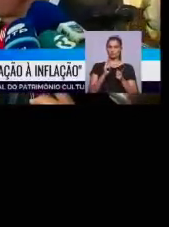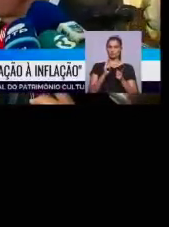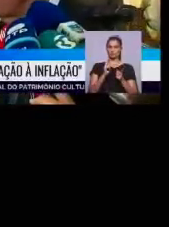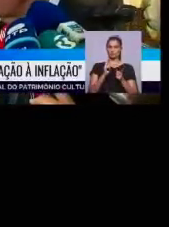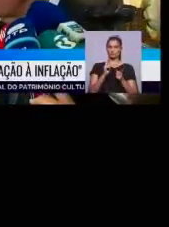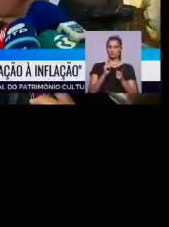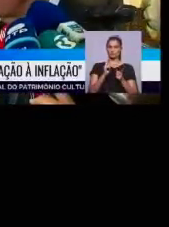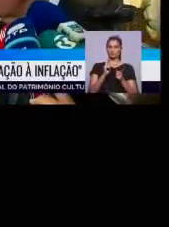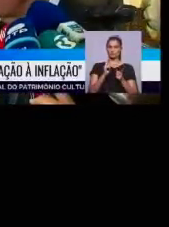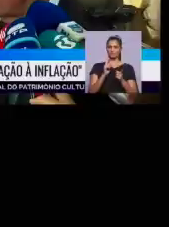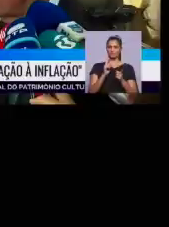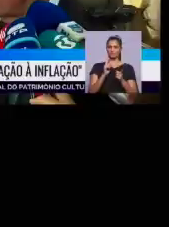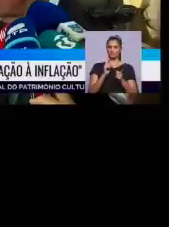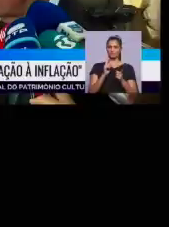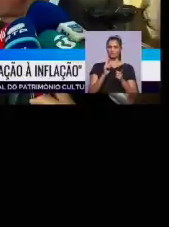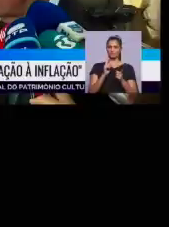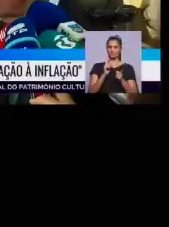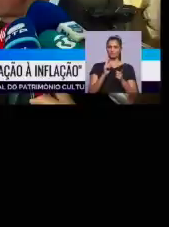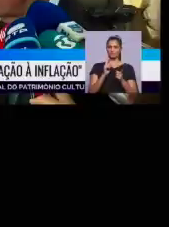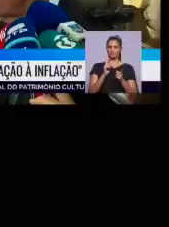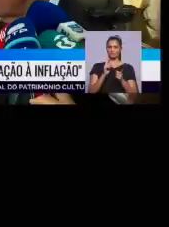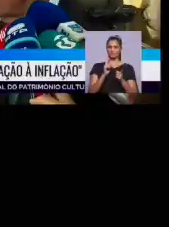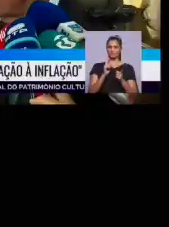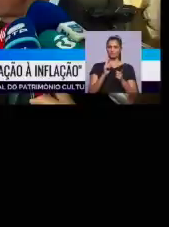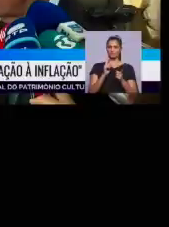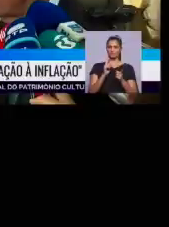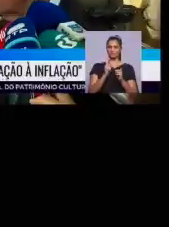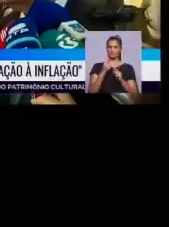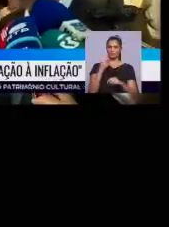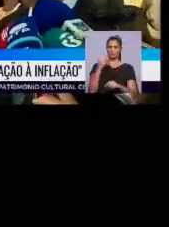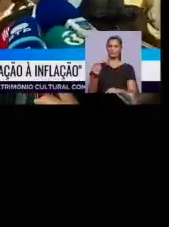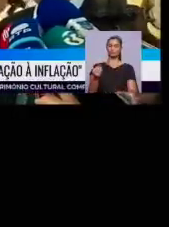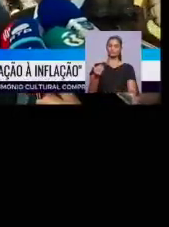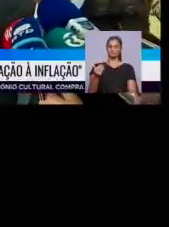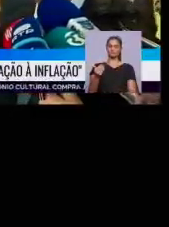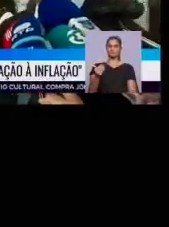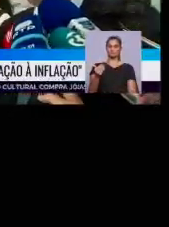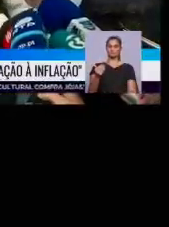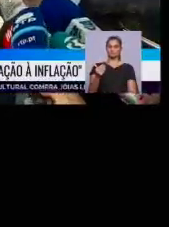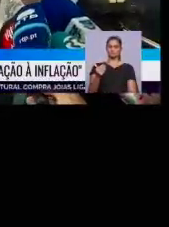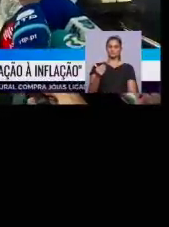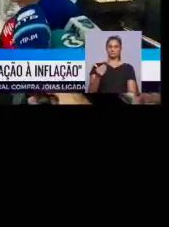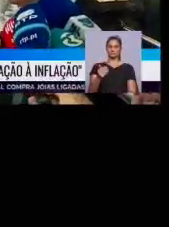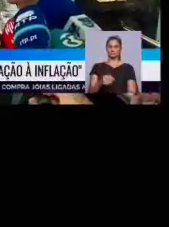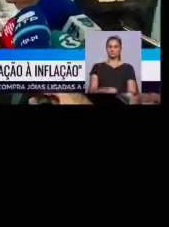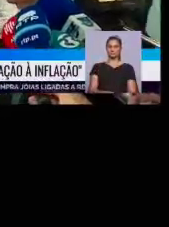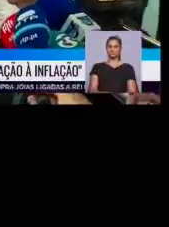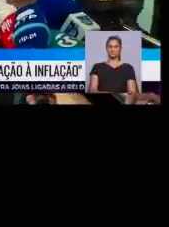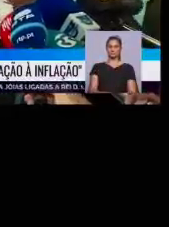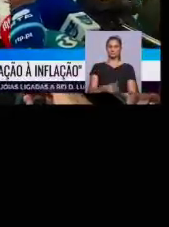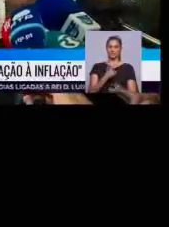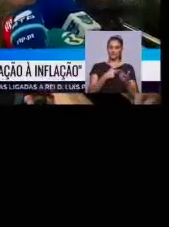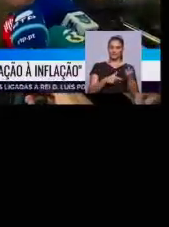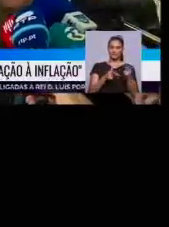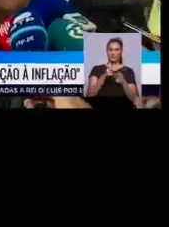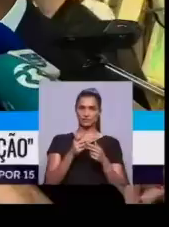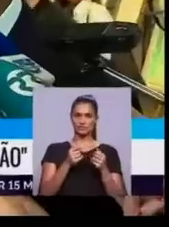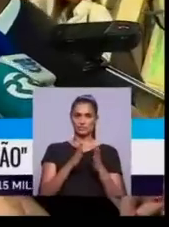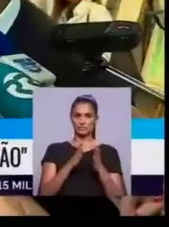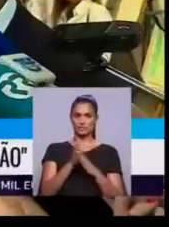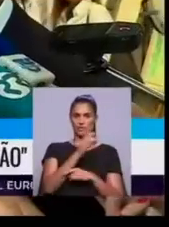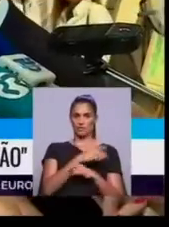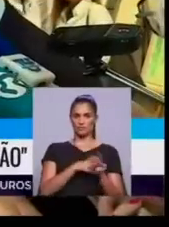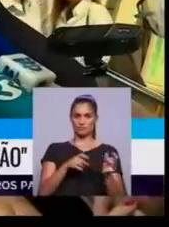pois mas já se fez o acordo para os próximos 4 anos então é aquela crítica que entrou na